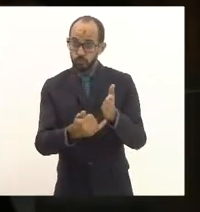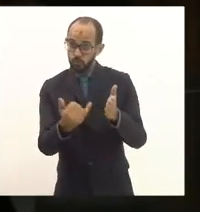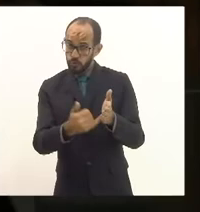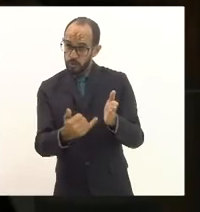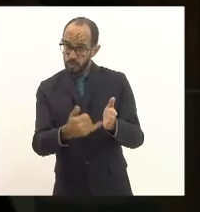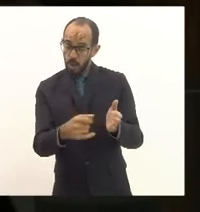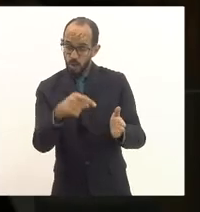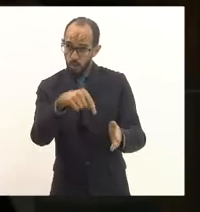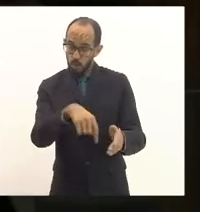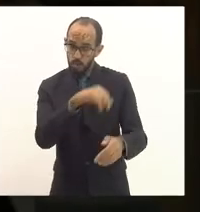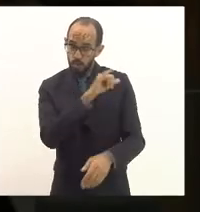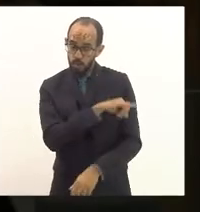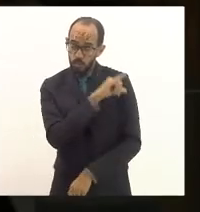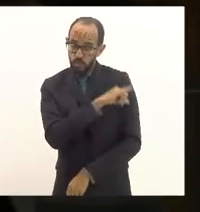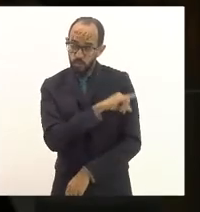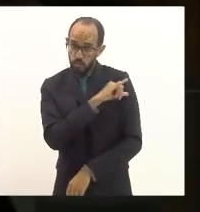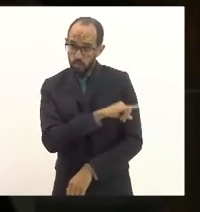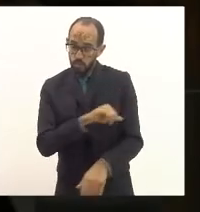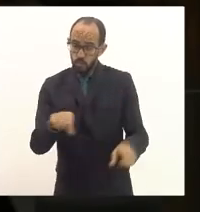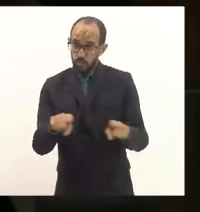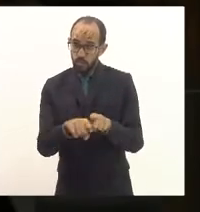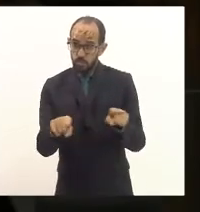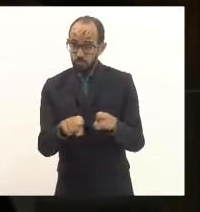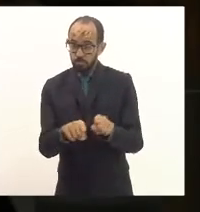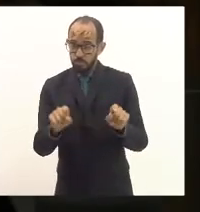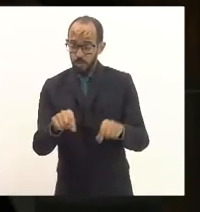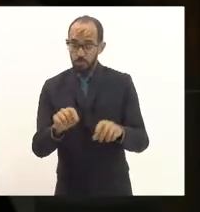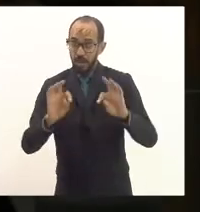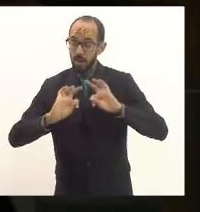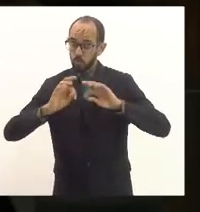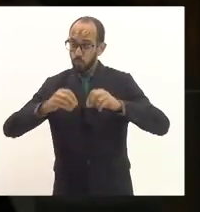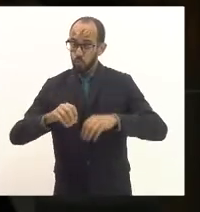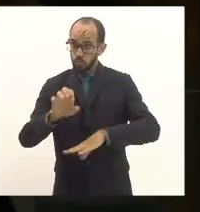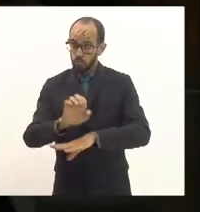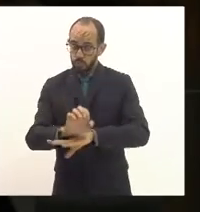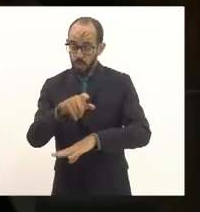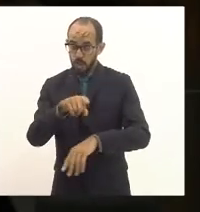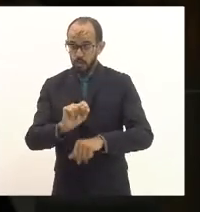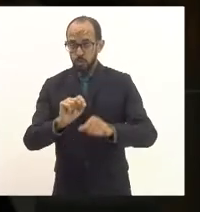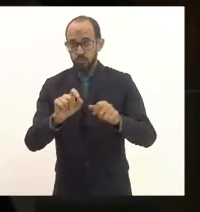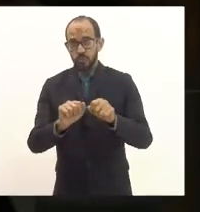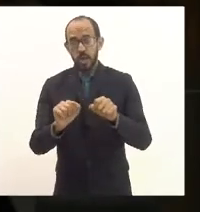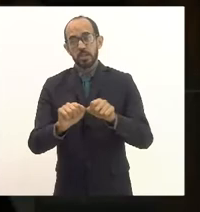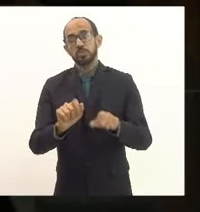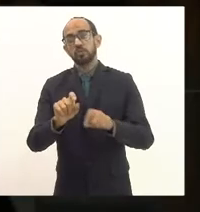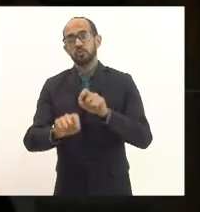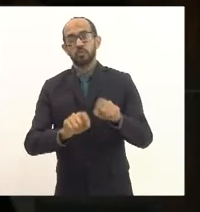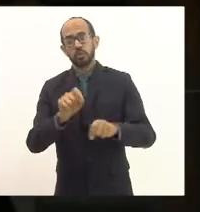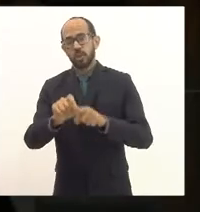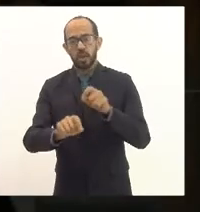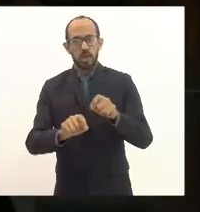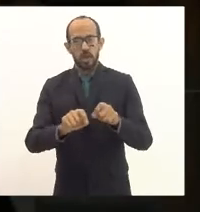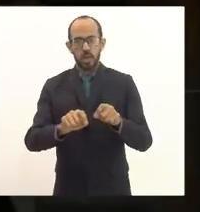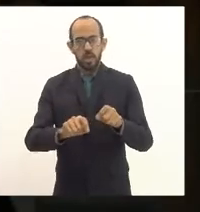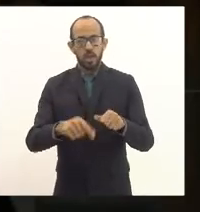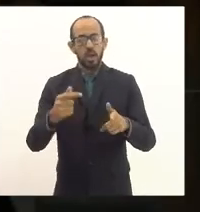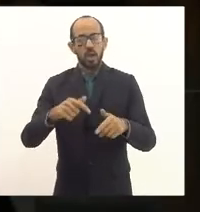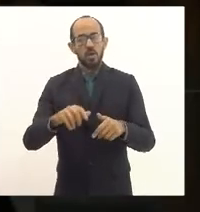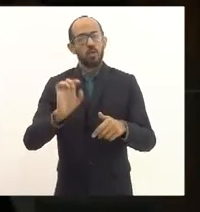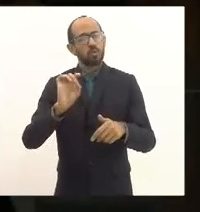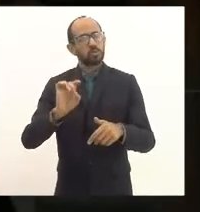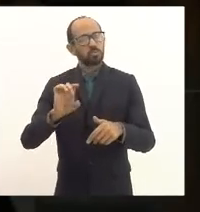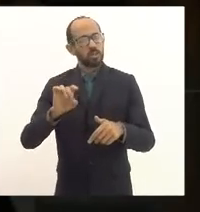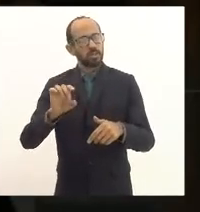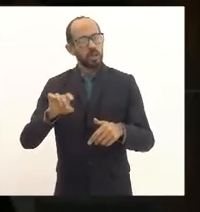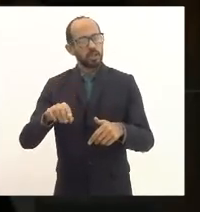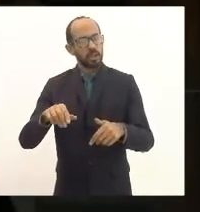que cobre o estado inteiro, com as suas especificidades de Friburgo e